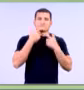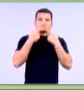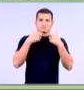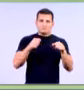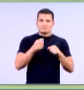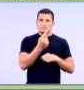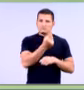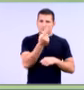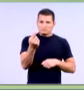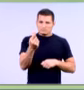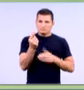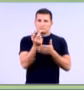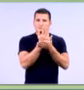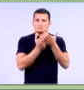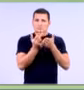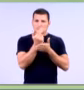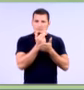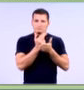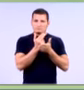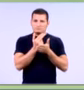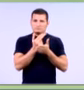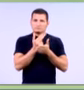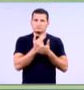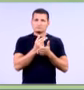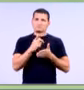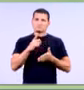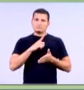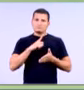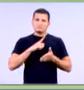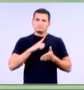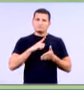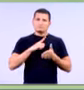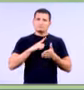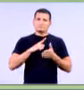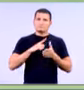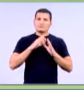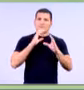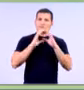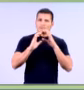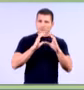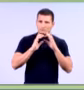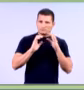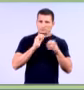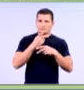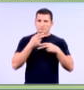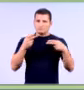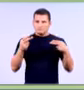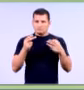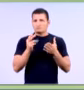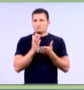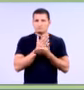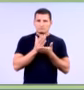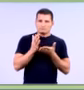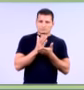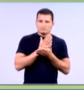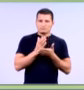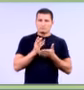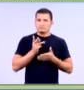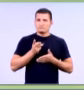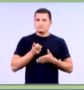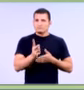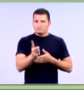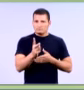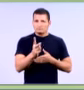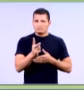dessas imagens pretende comunicar alguma coisa a alguém e sempre buscando o quê?